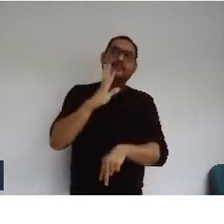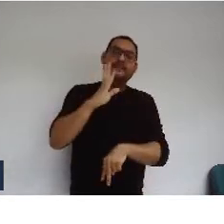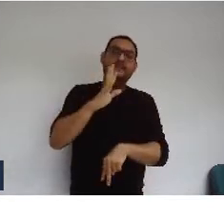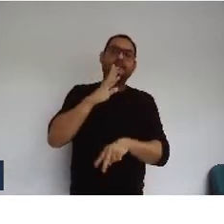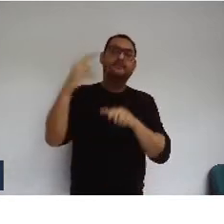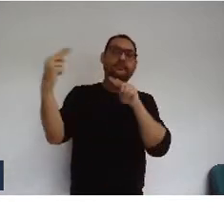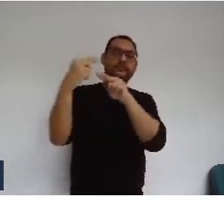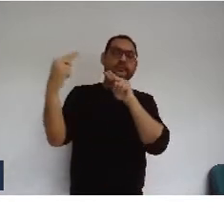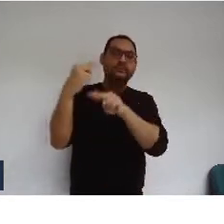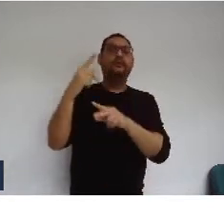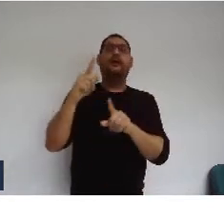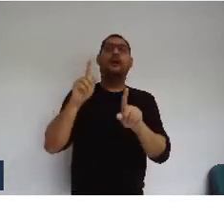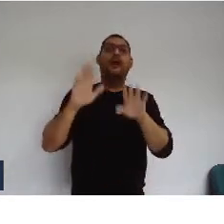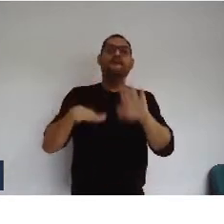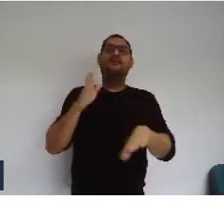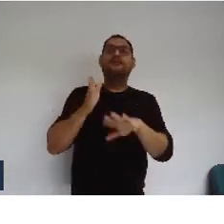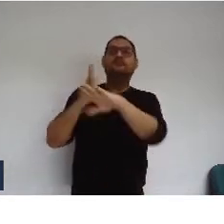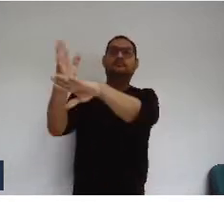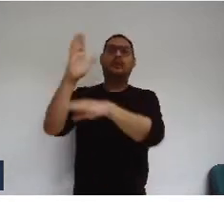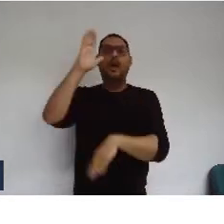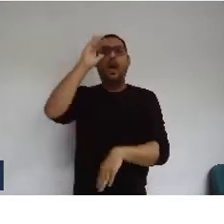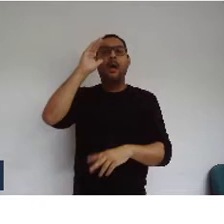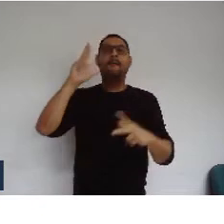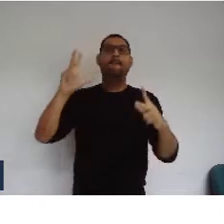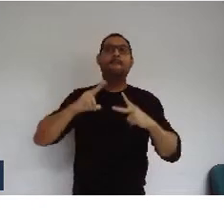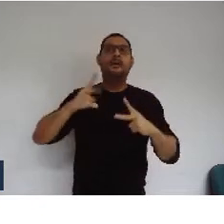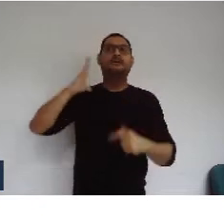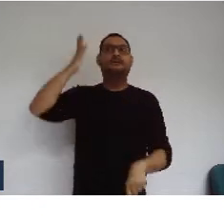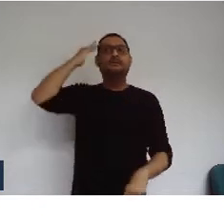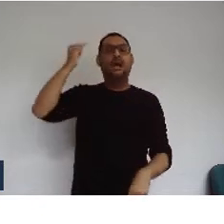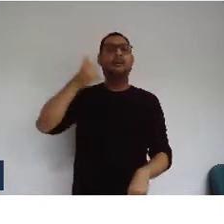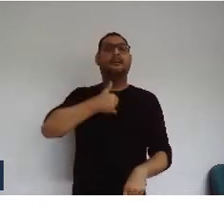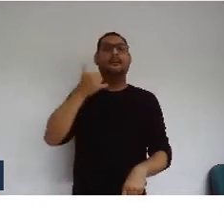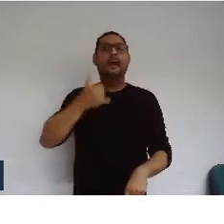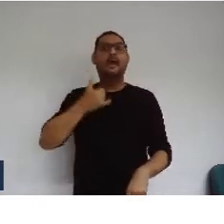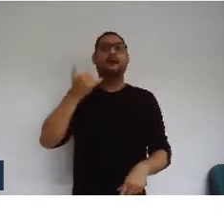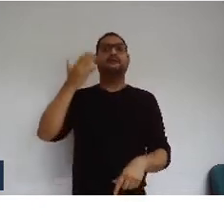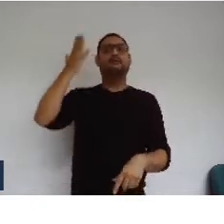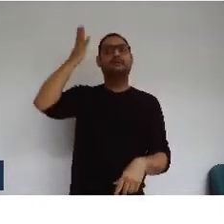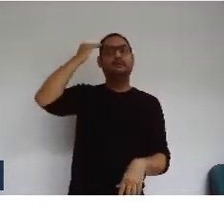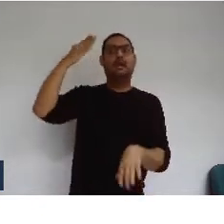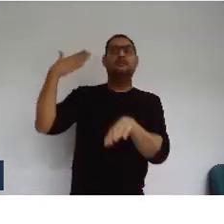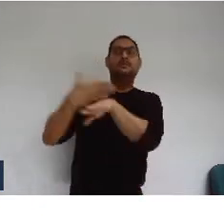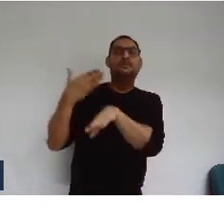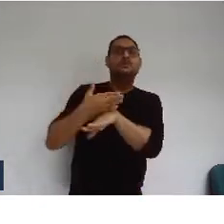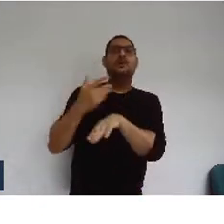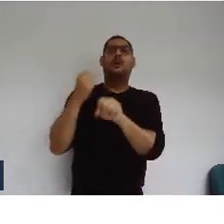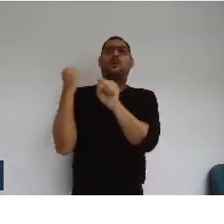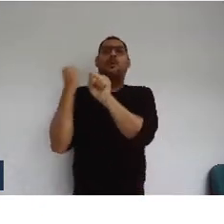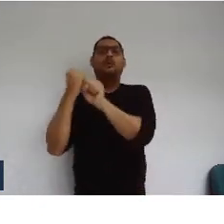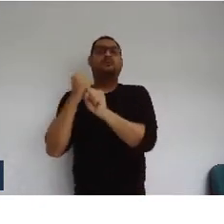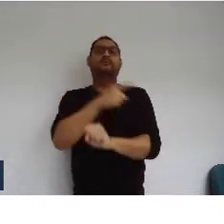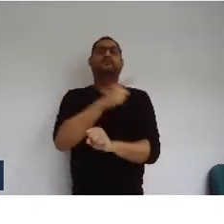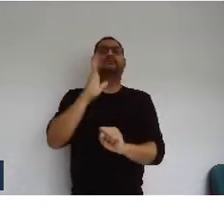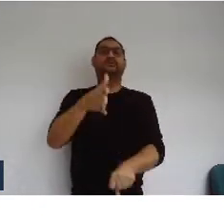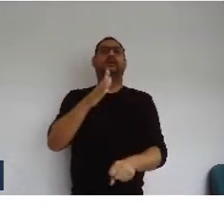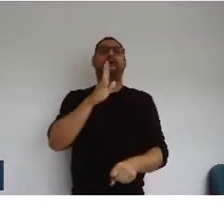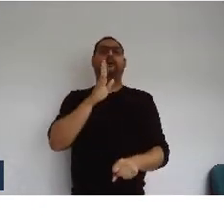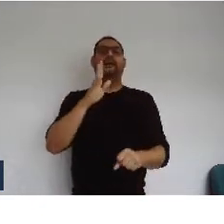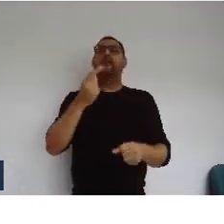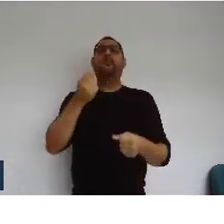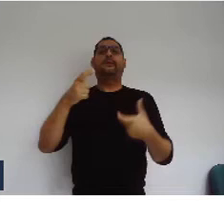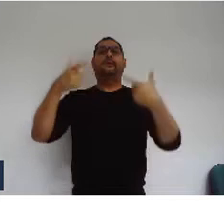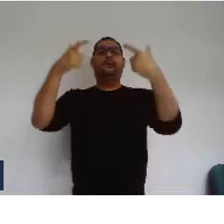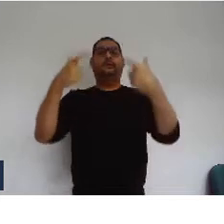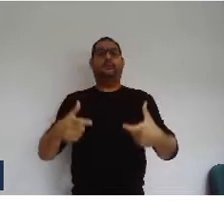privar da intimidade das pessoas, saber suas idades e o tempo que frequentam o lugar. Trata de um espaço